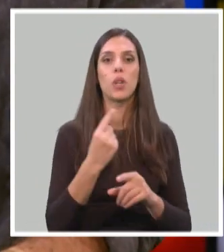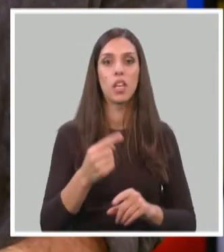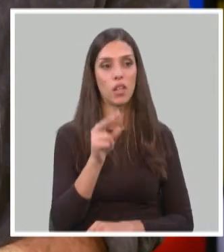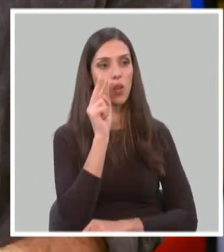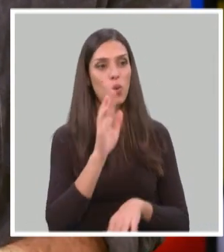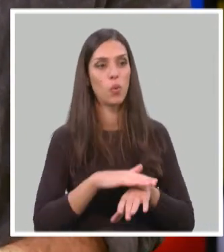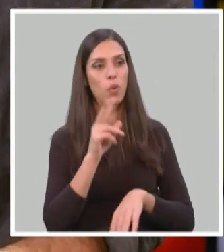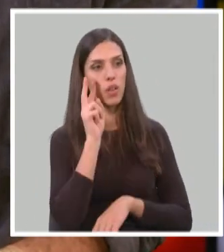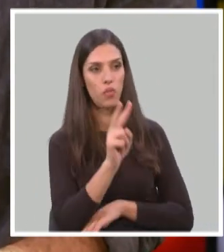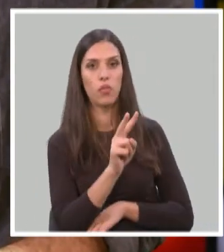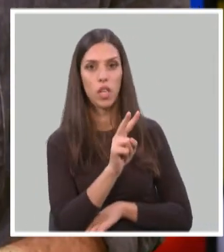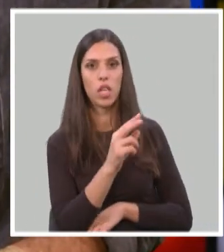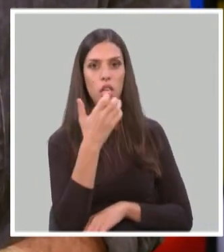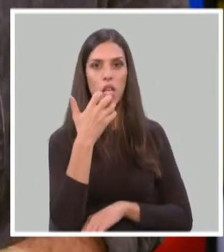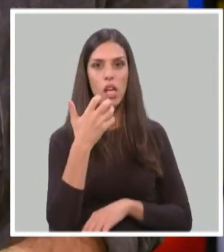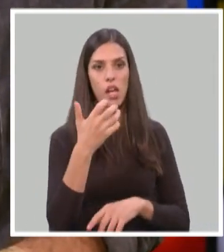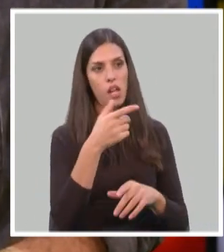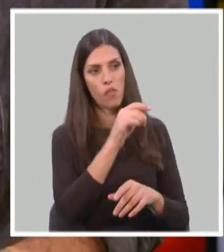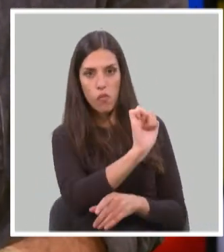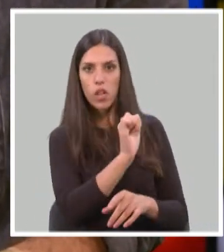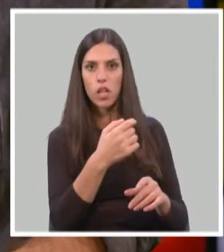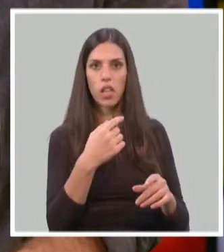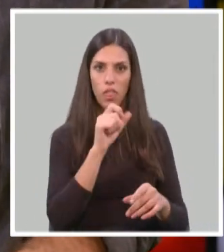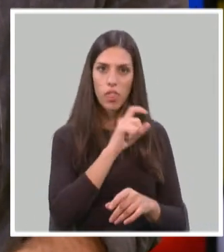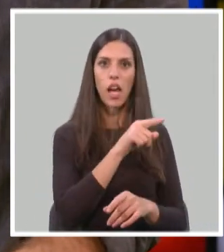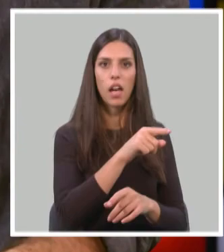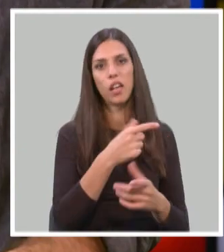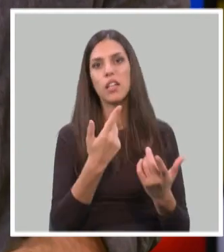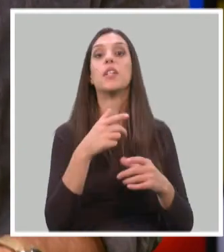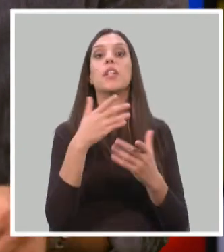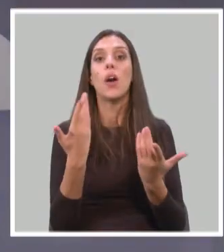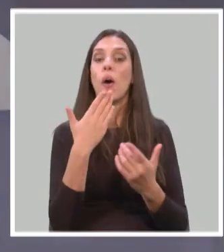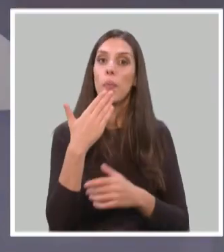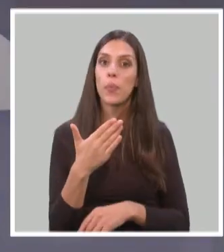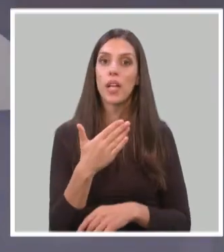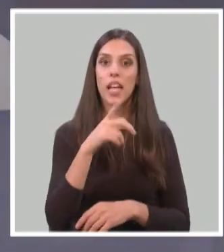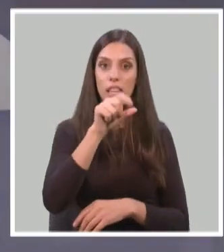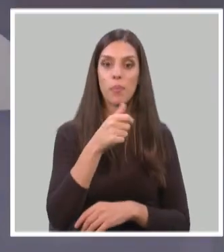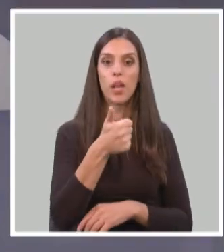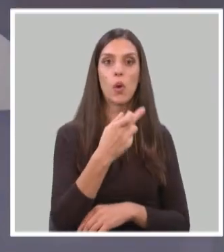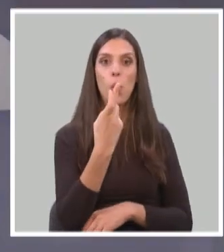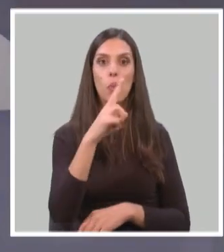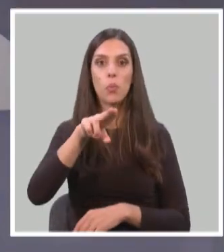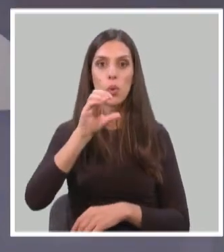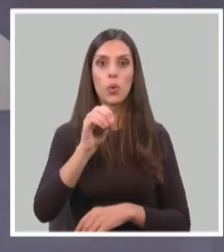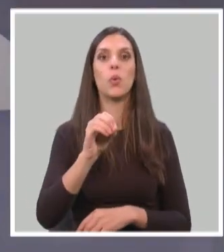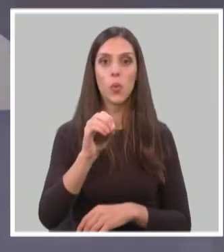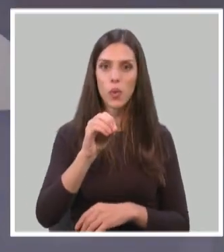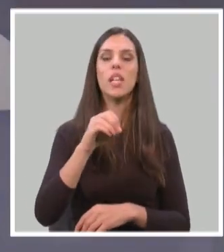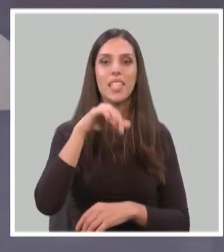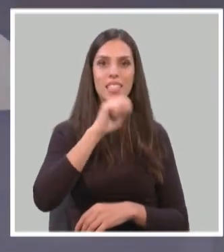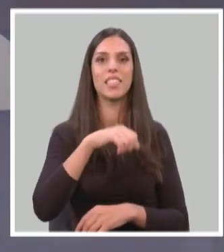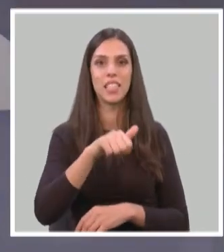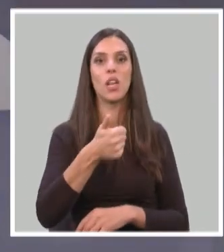porque soube reconhecer o talento deles e acalentá-lo, basicamente. Obrigada também então ao Bruno Santos. Sim,